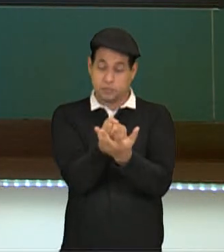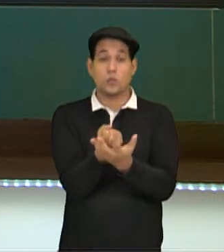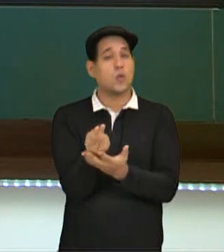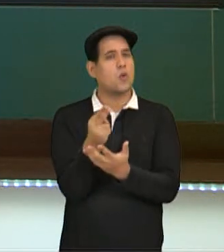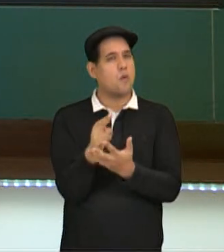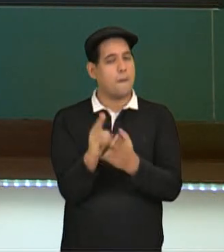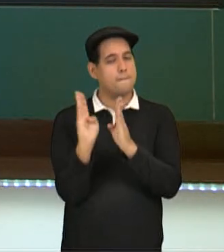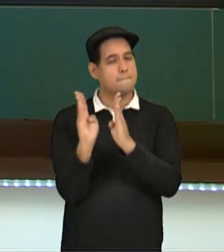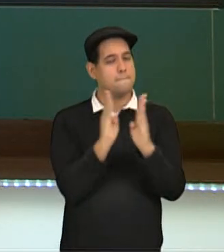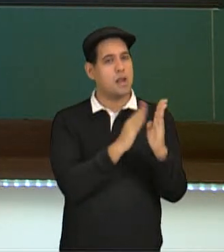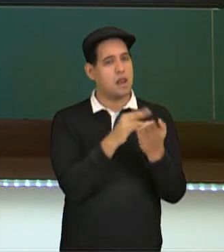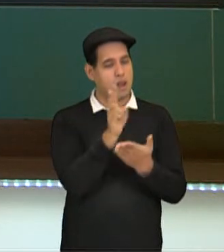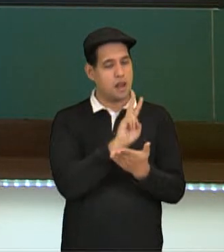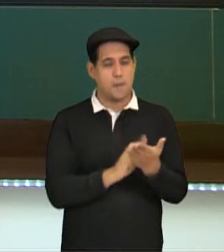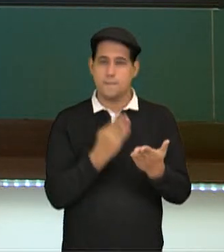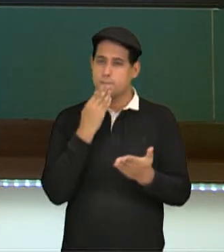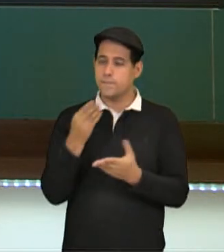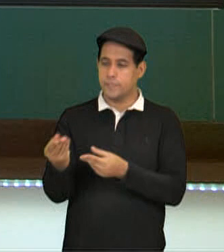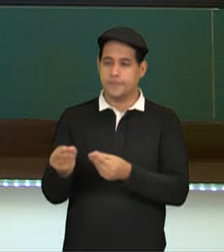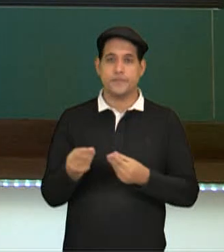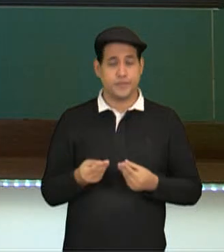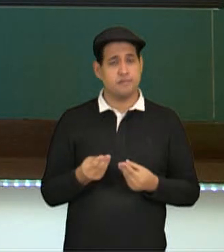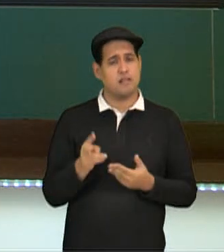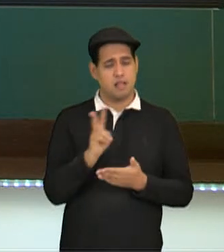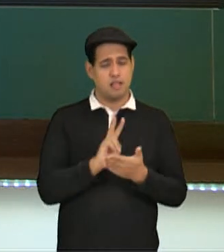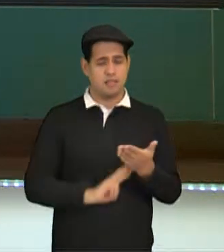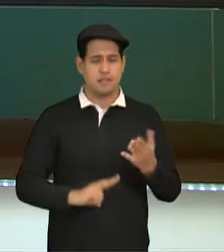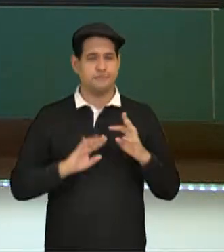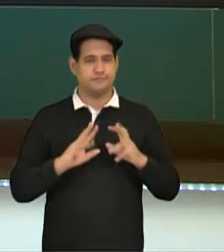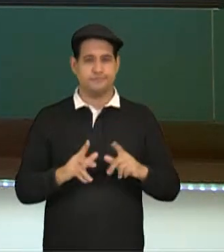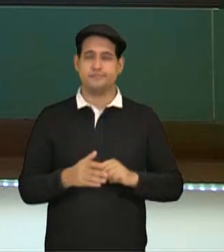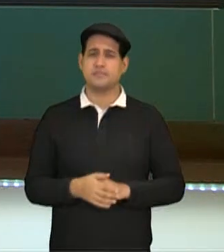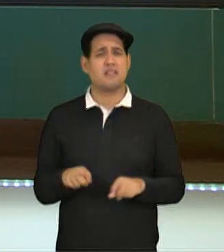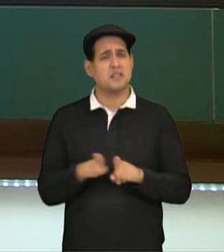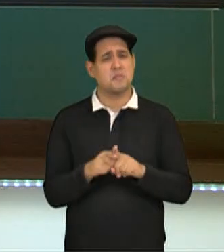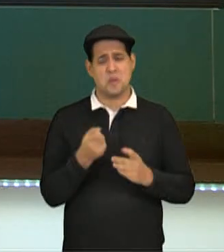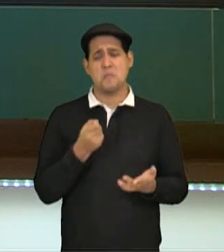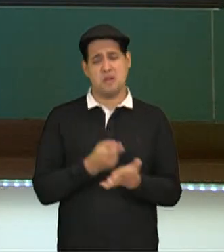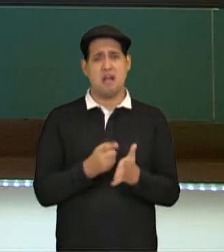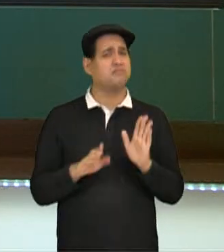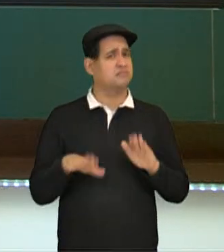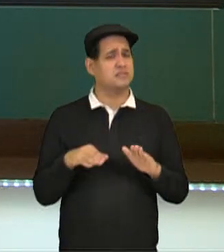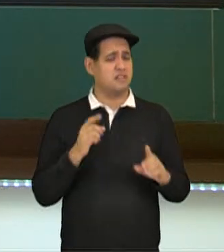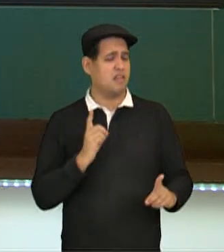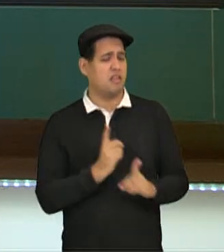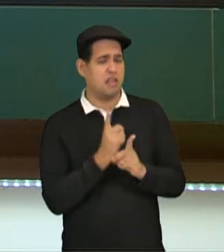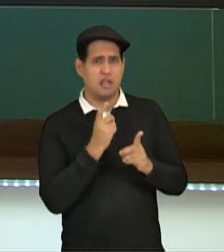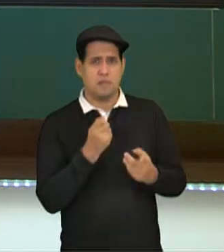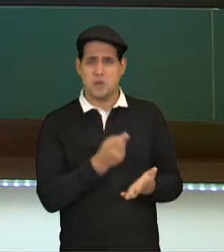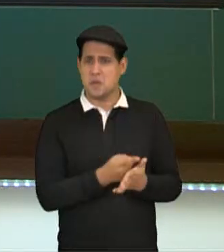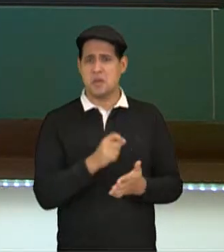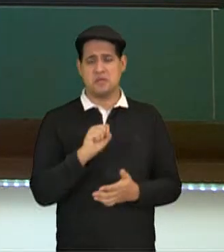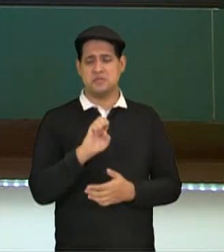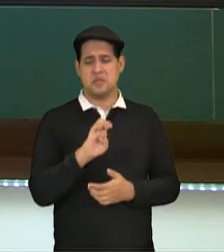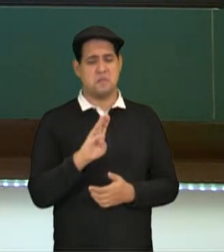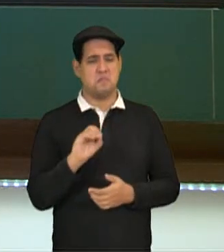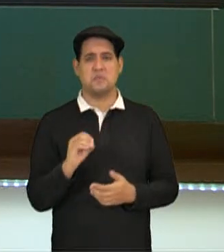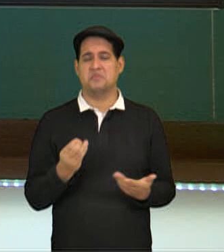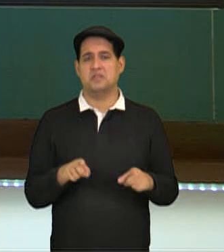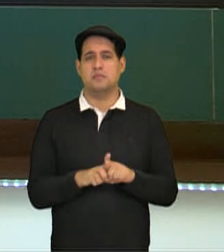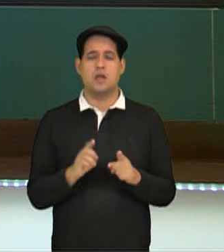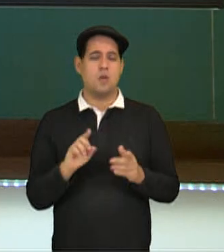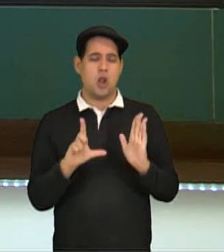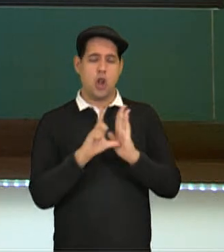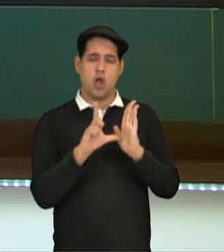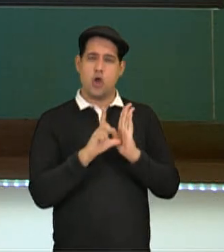uma biblioteca para fazer o empréstimo do livro e ler na íntegra, né? Ou até mesmo comprar, às vezes se acha aí num sebo, né? Numa